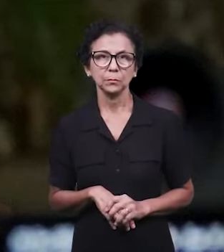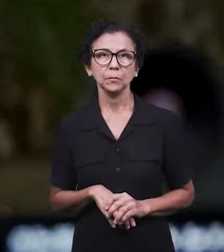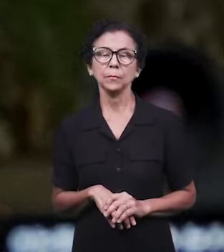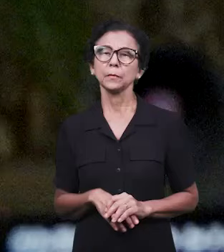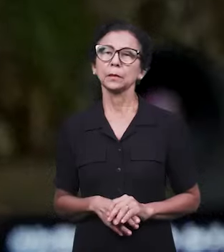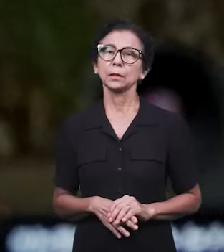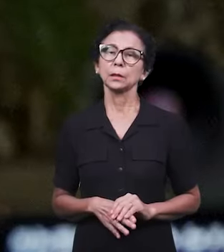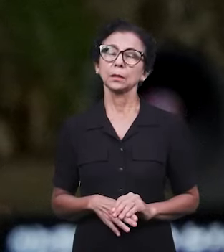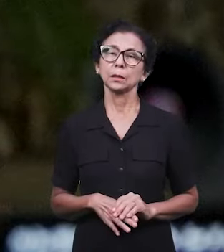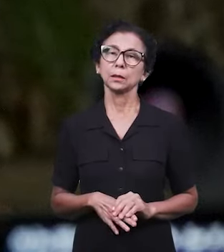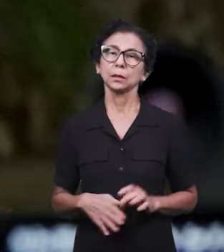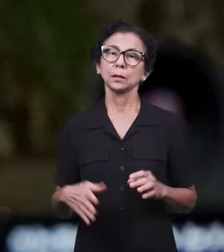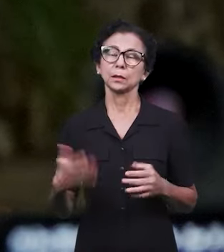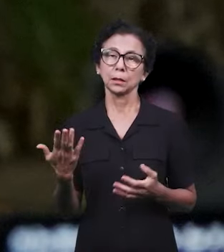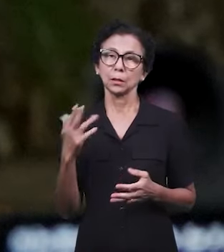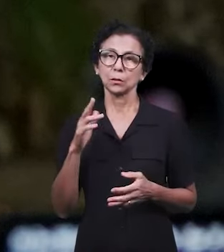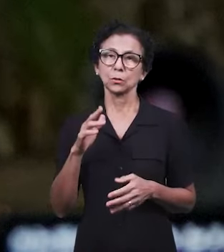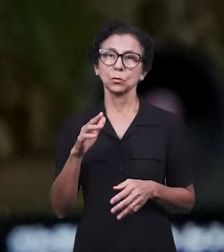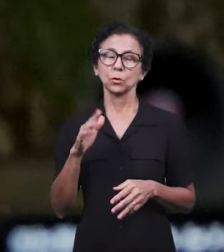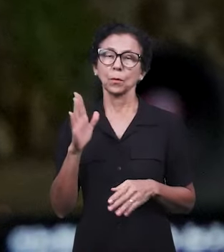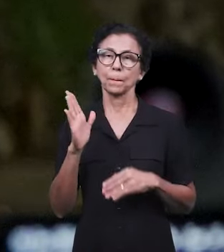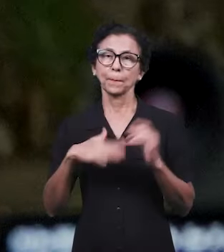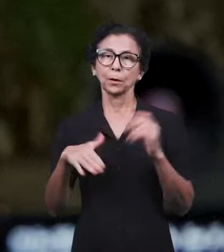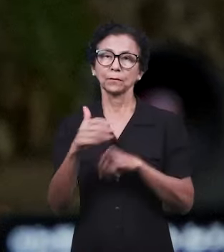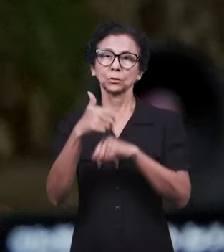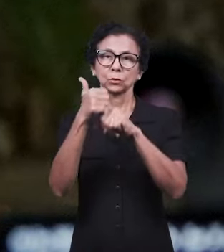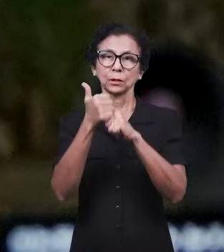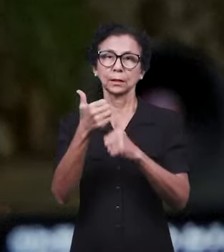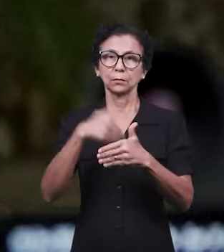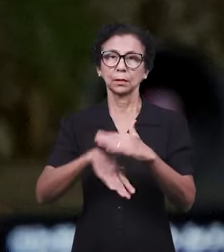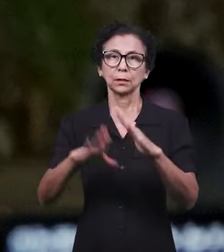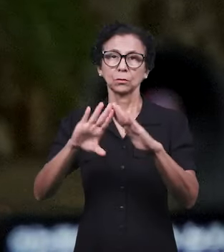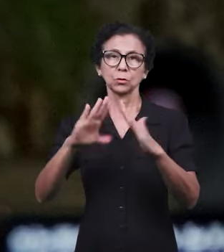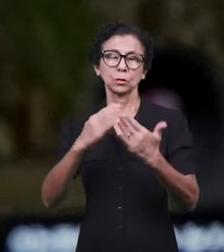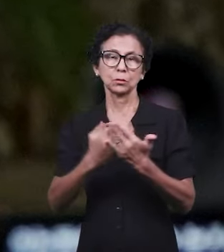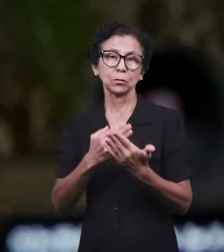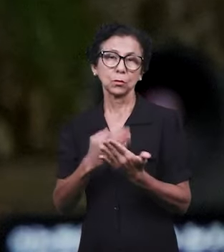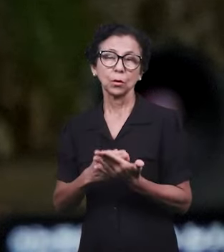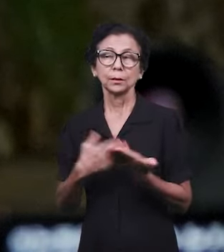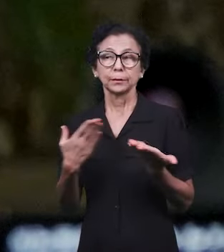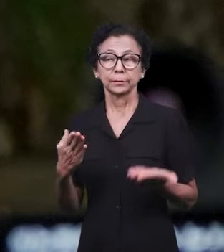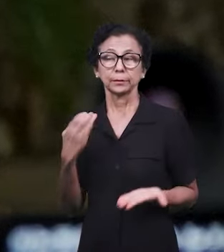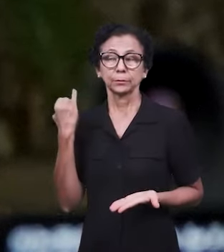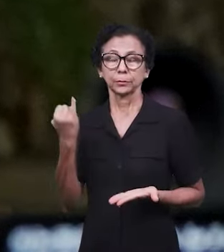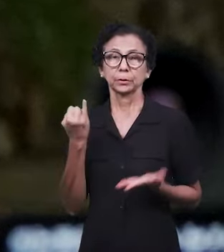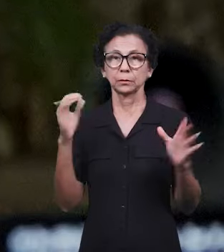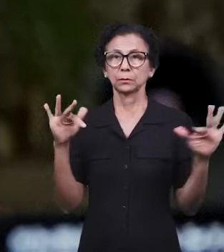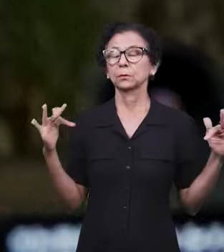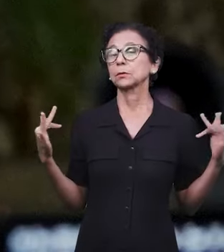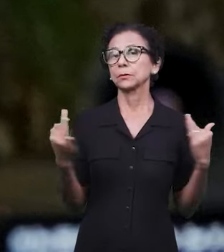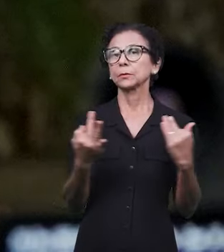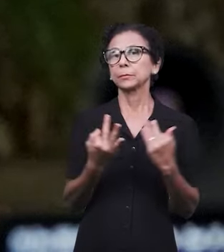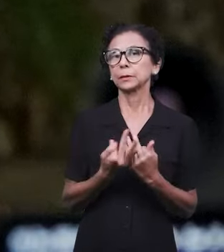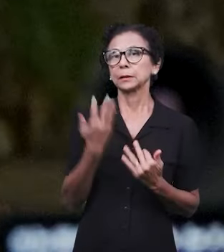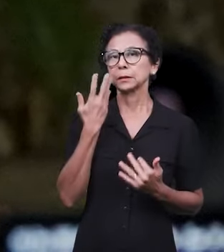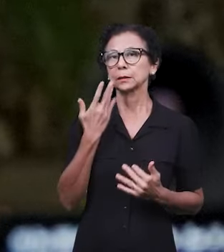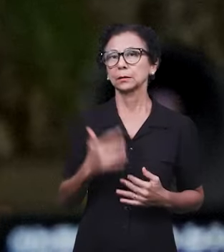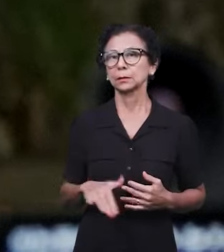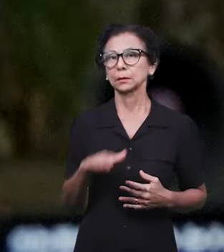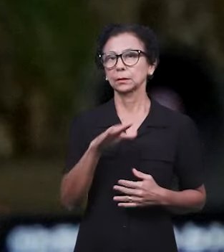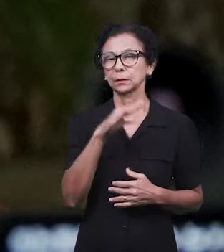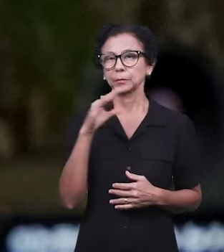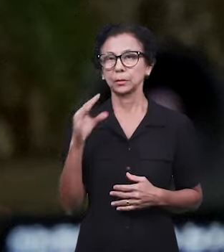suas dificuldades, e a família participando, auxiliando, orientando, apoiando, é muito bom para que elas tenham